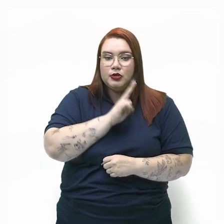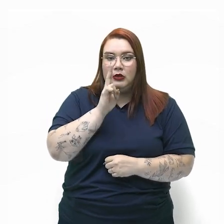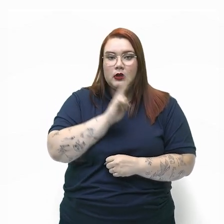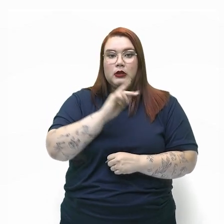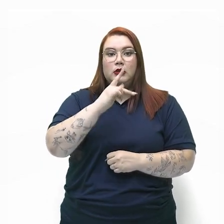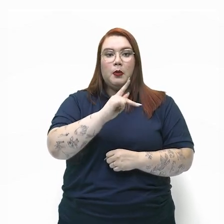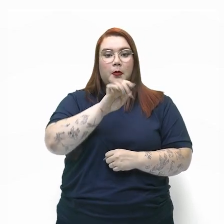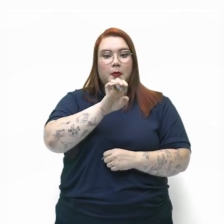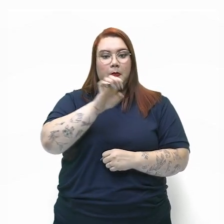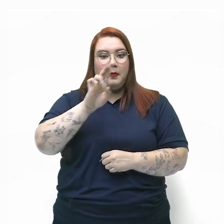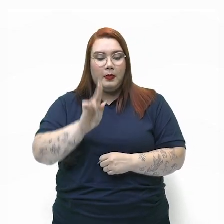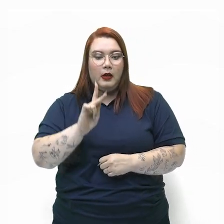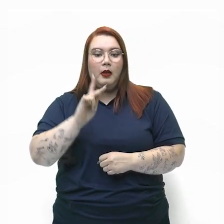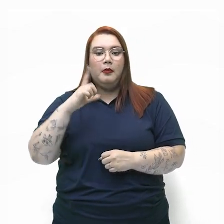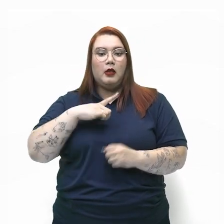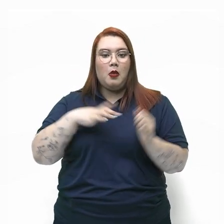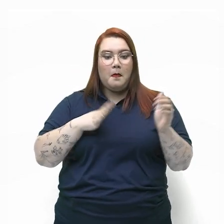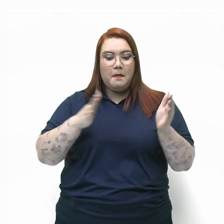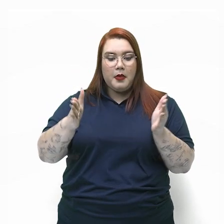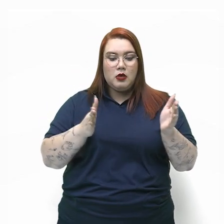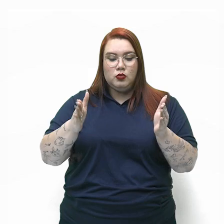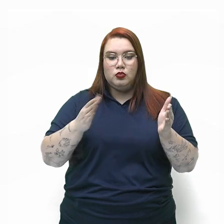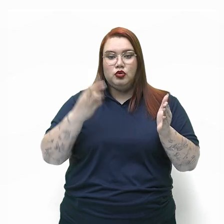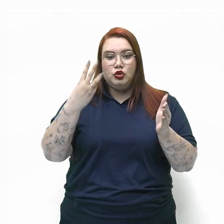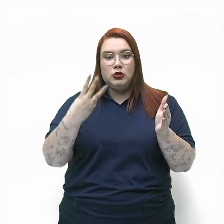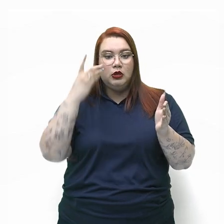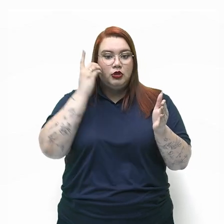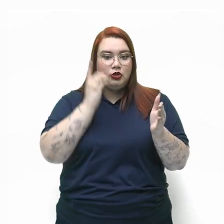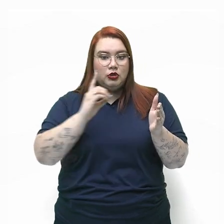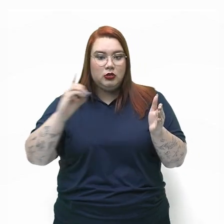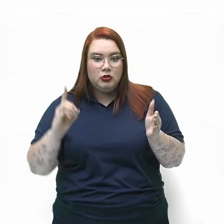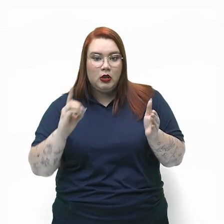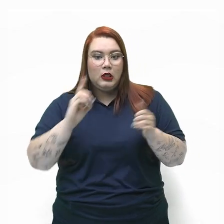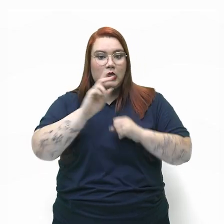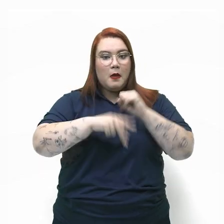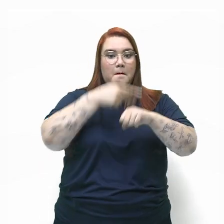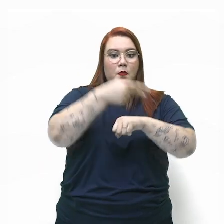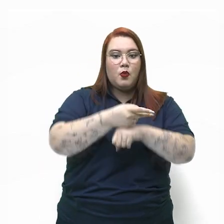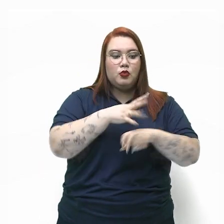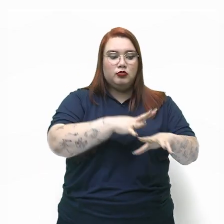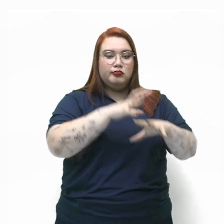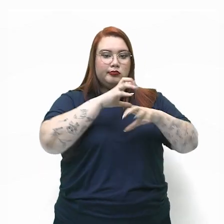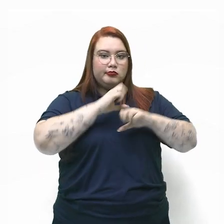emergência. É tomado dentro de 72 horas, 3 dias,